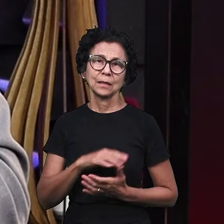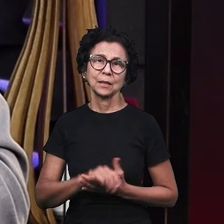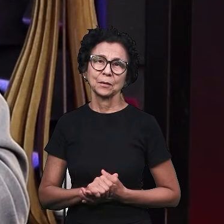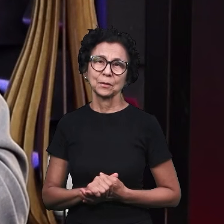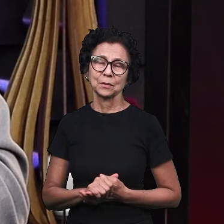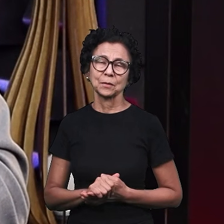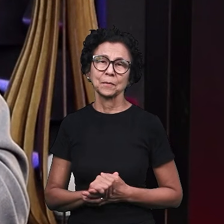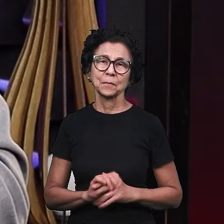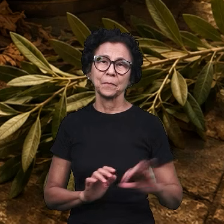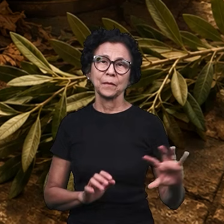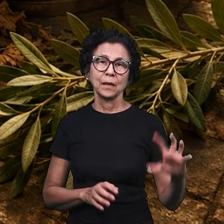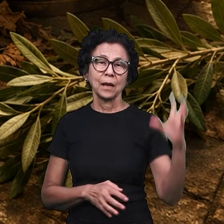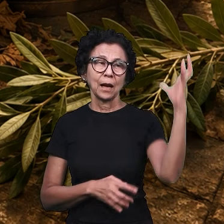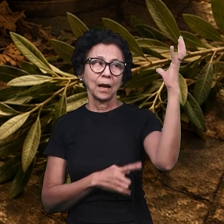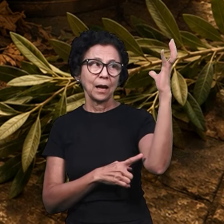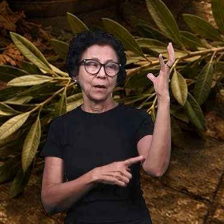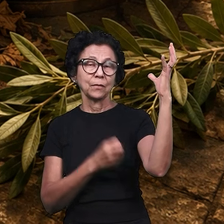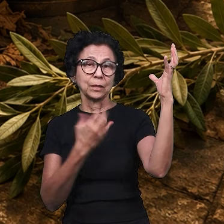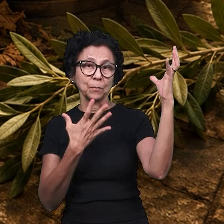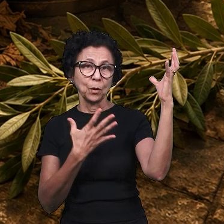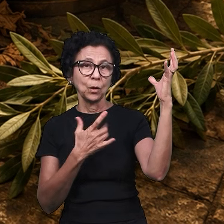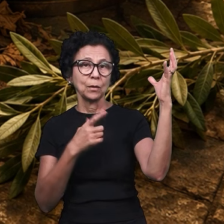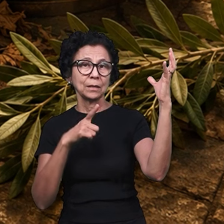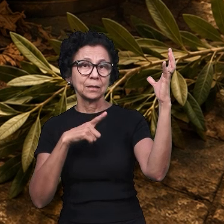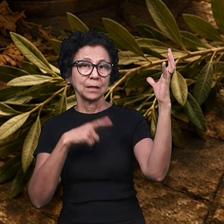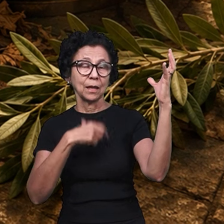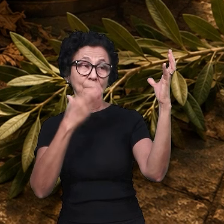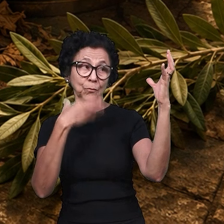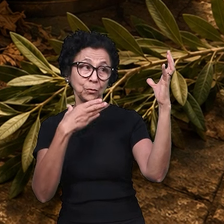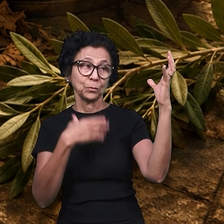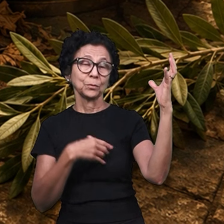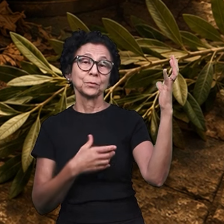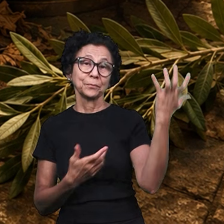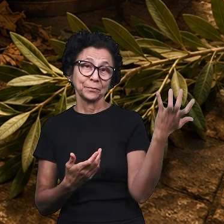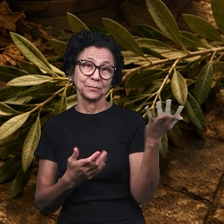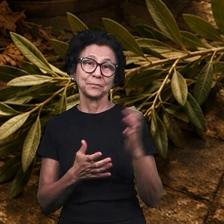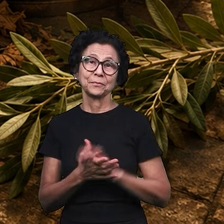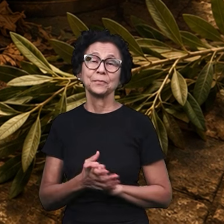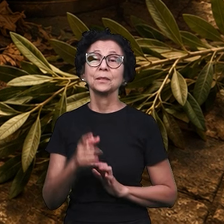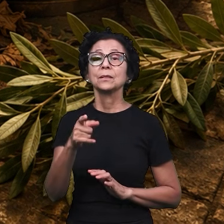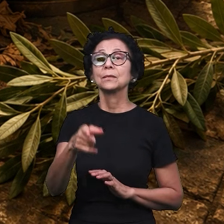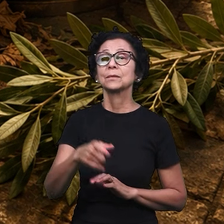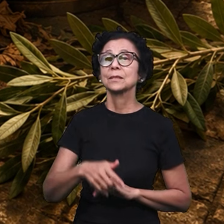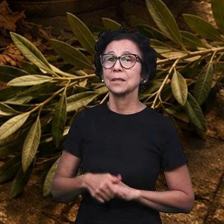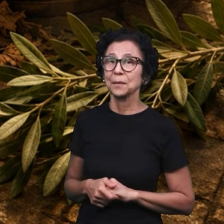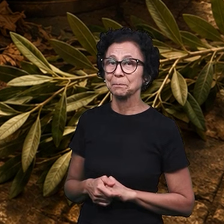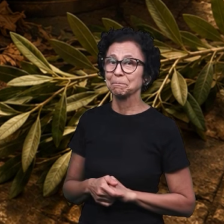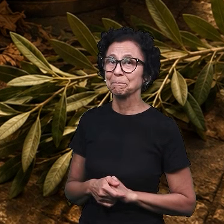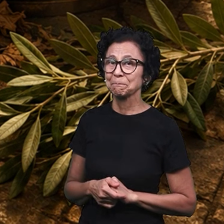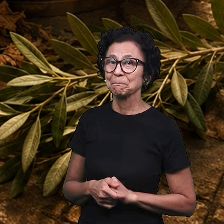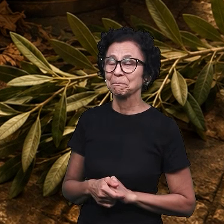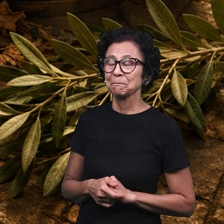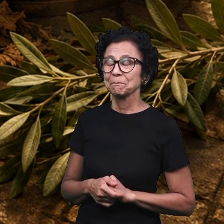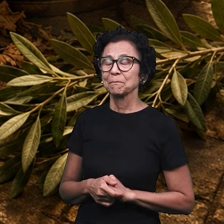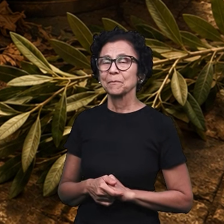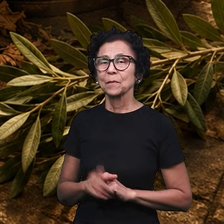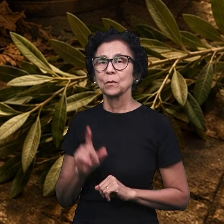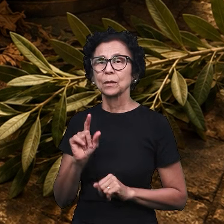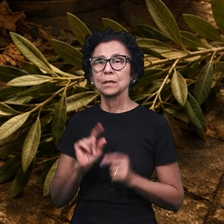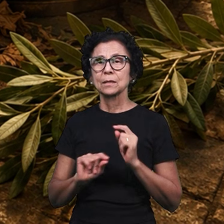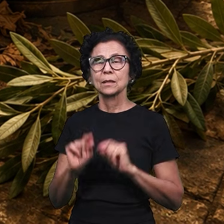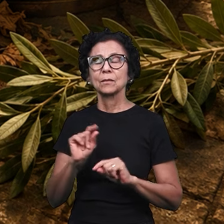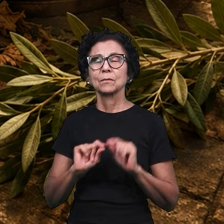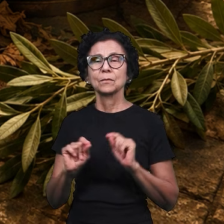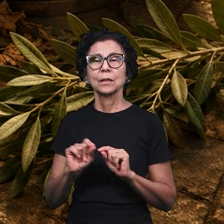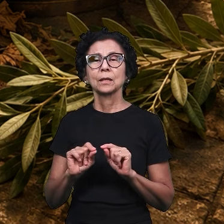Mateus 7,20 diz assim, pelos seus frutos os conhecereis. Então é o momento que nós pedimos ao Senhor que nós possamos dar frutos, né? Sim.